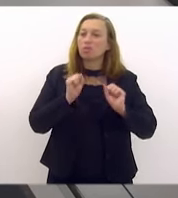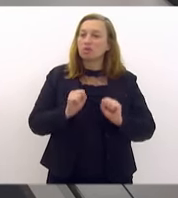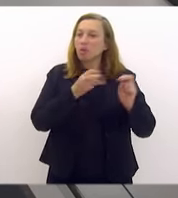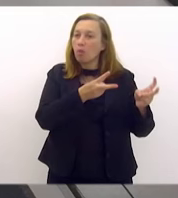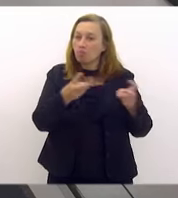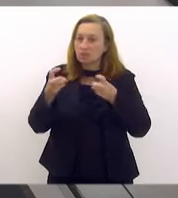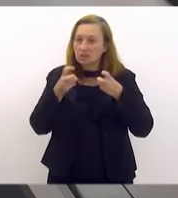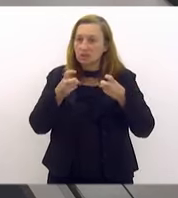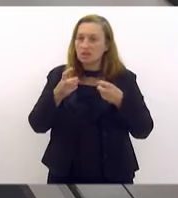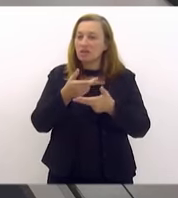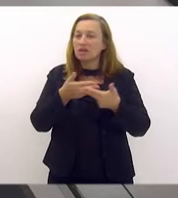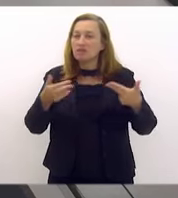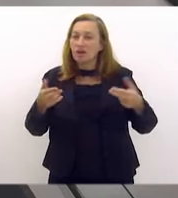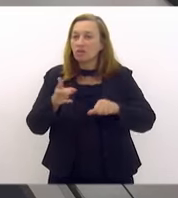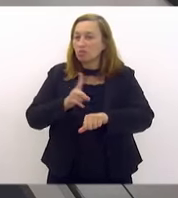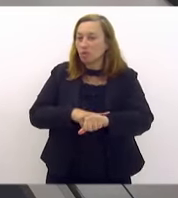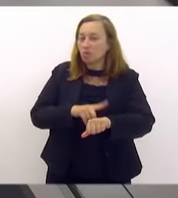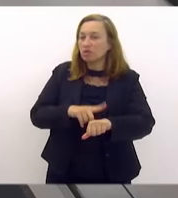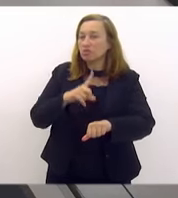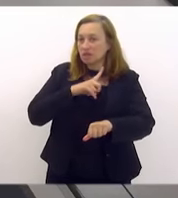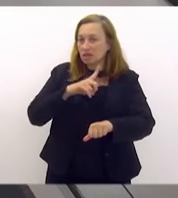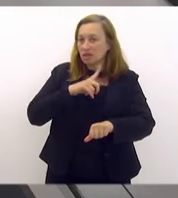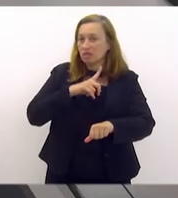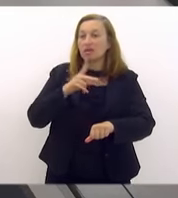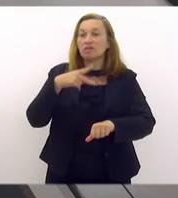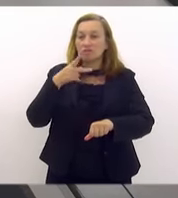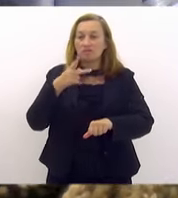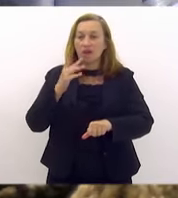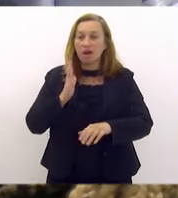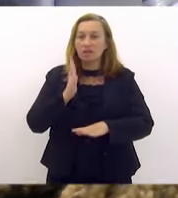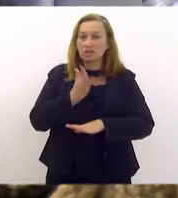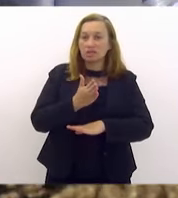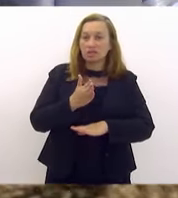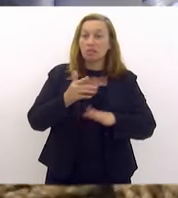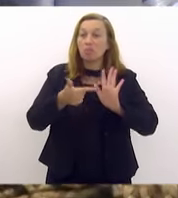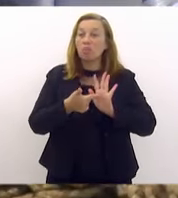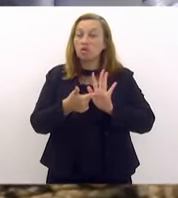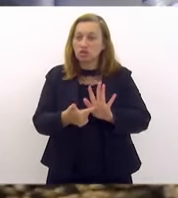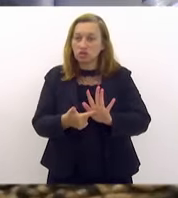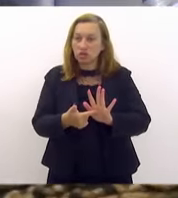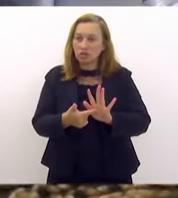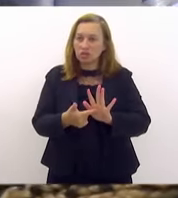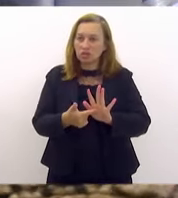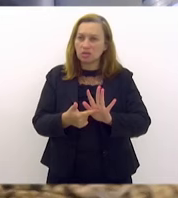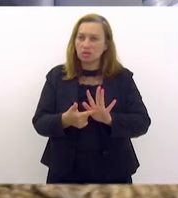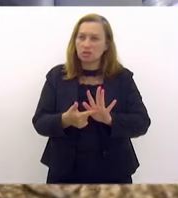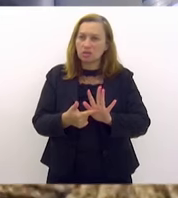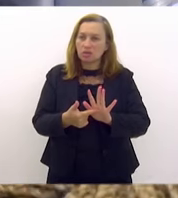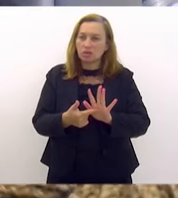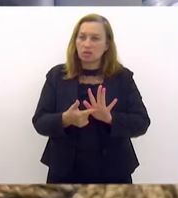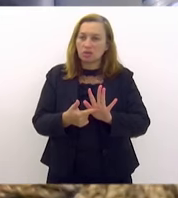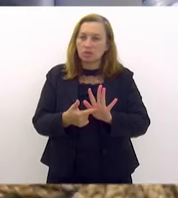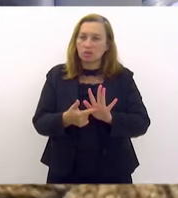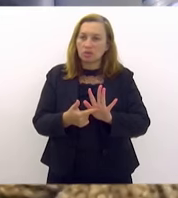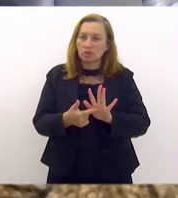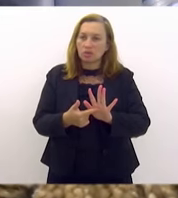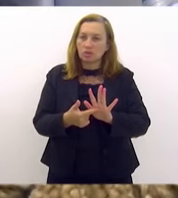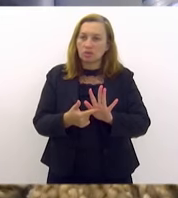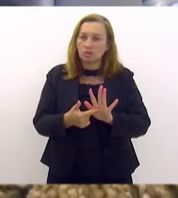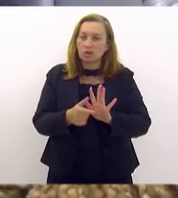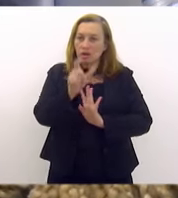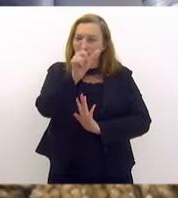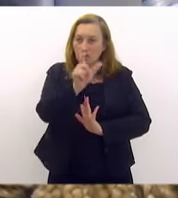inclusive em vários momentos teve indagações muito diretamente apontadas para o Kiss o que aquela